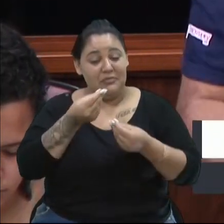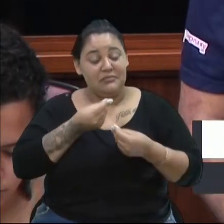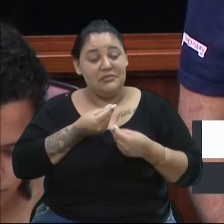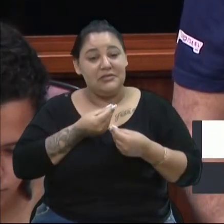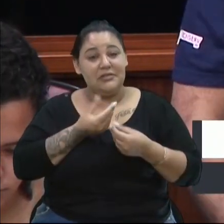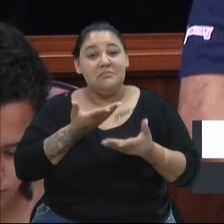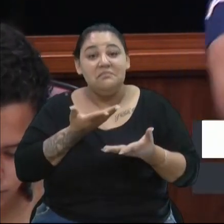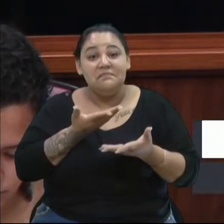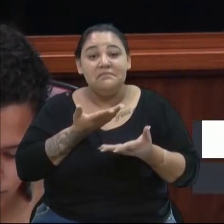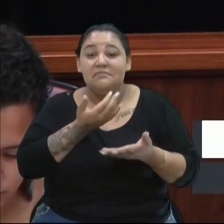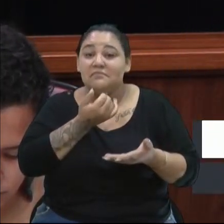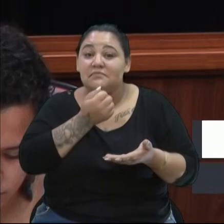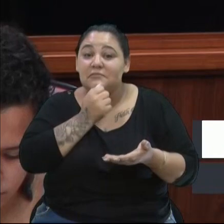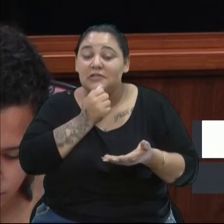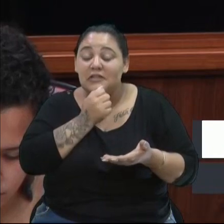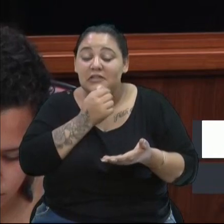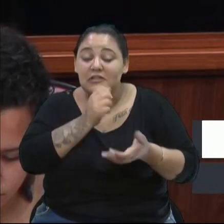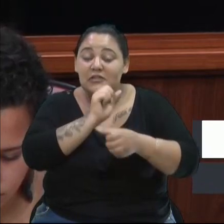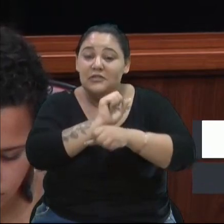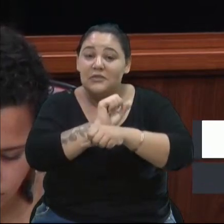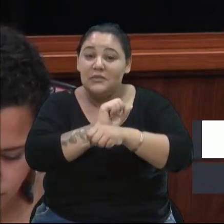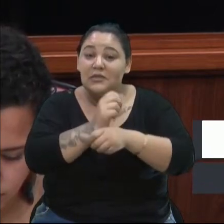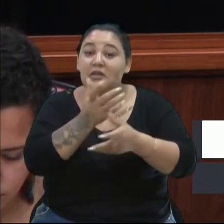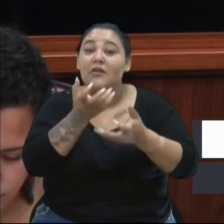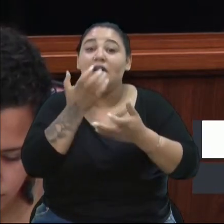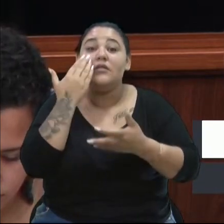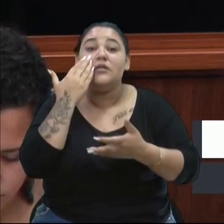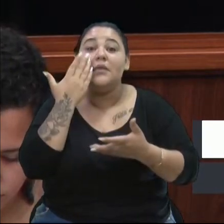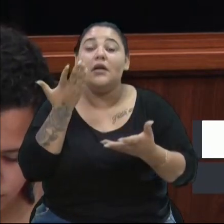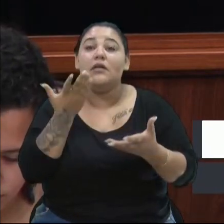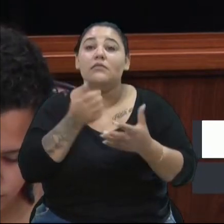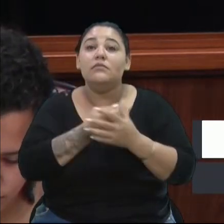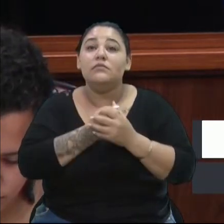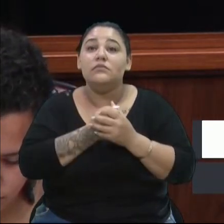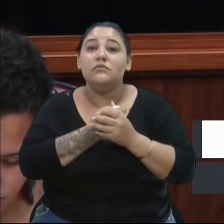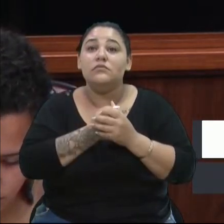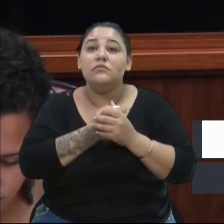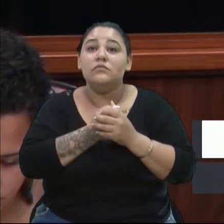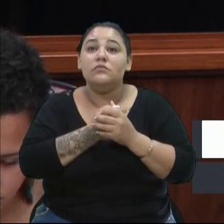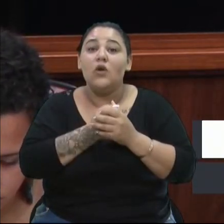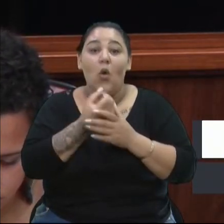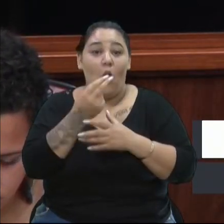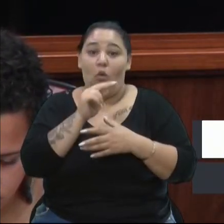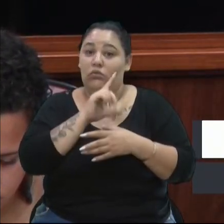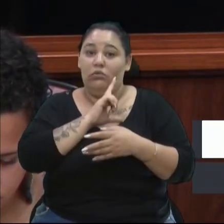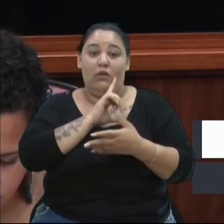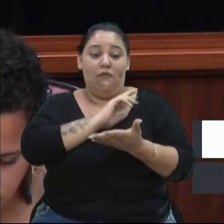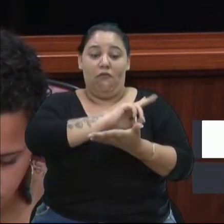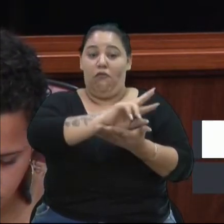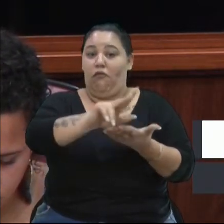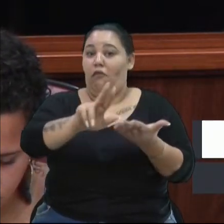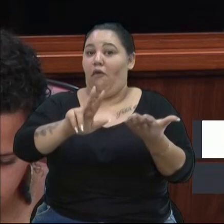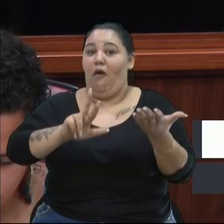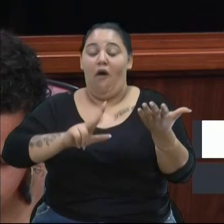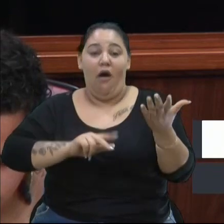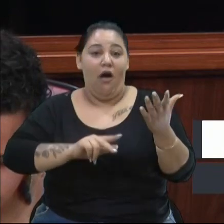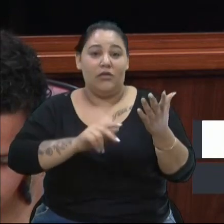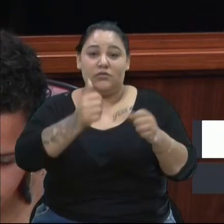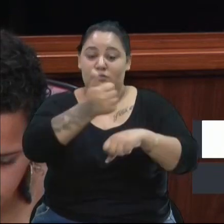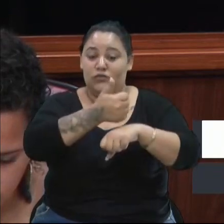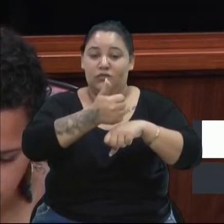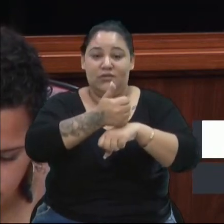ainda aguardando, porque eu quero rebater, eu quero saber quantos são, ou não. Ou nós temos centenas de colegas que ganham essa